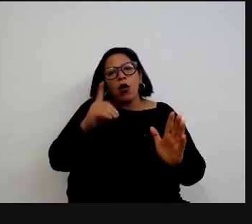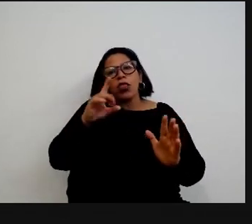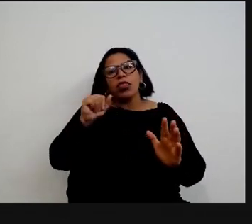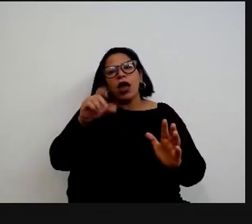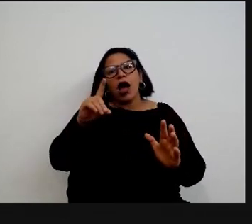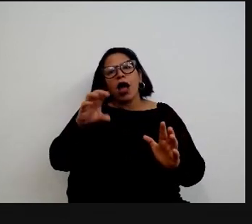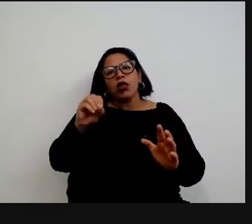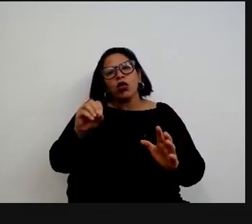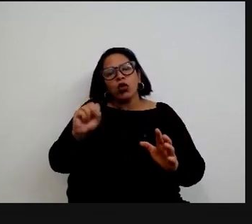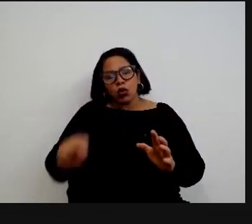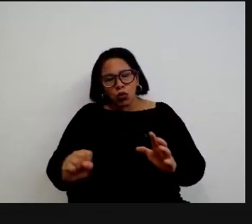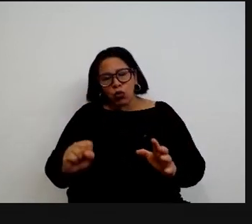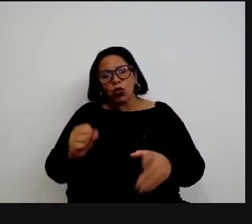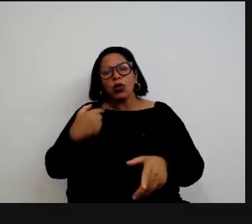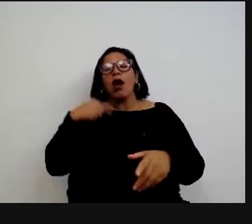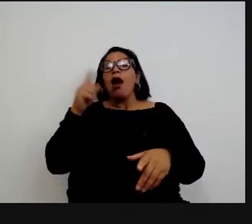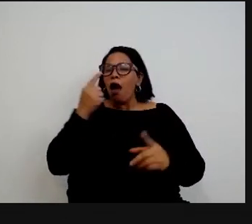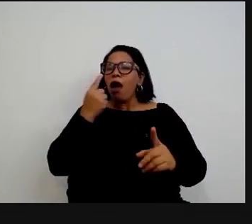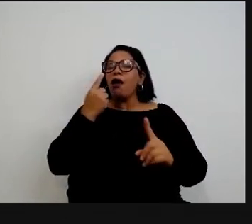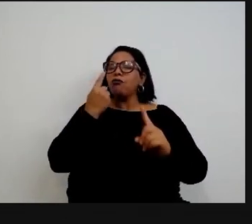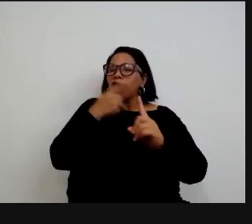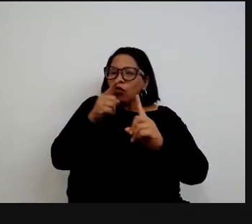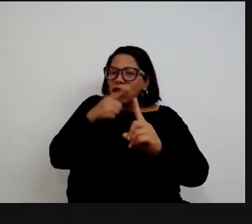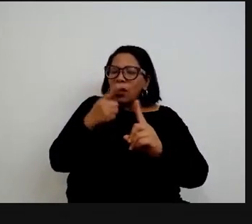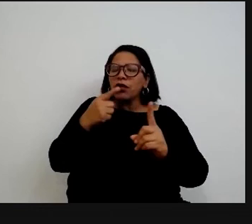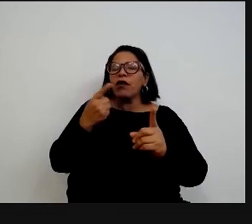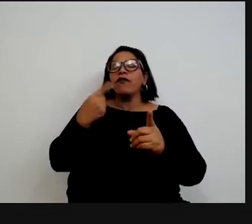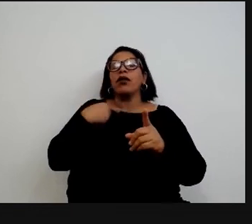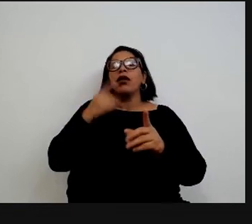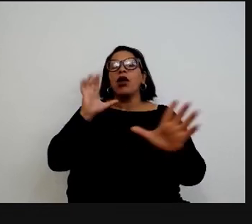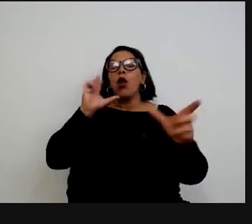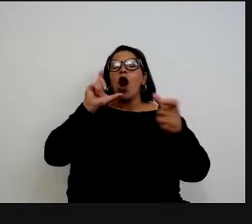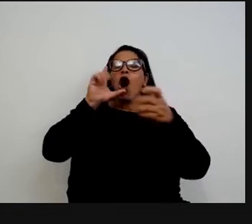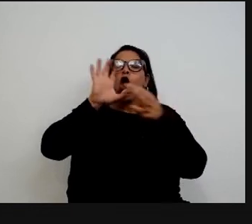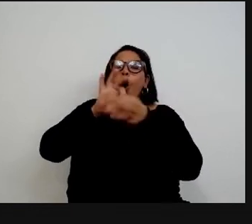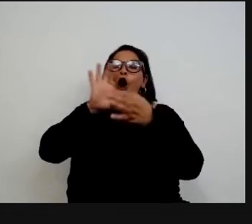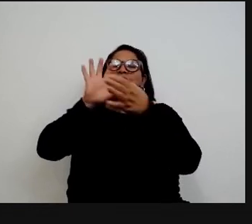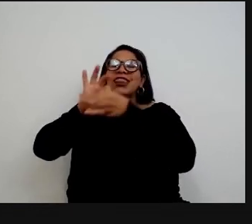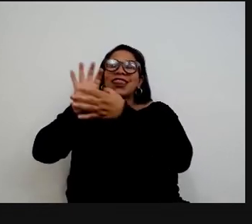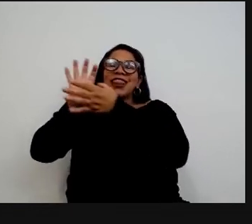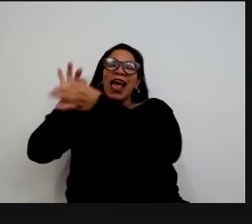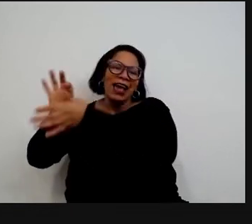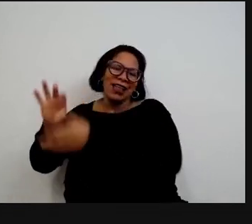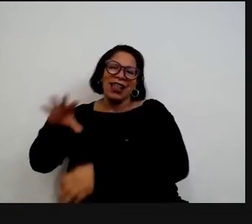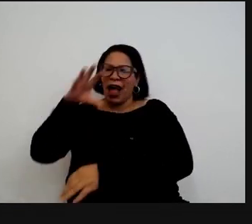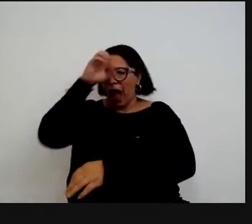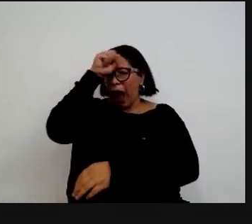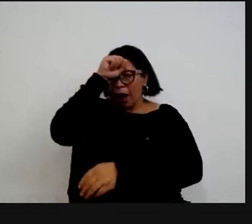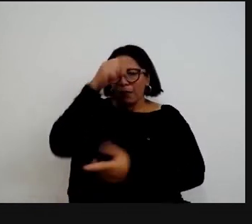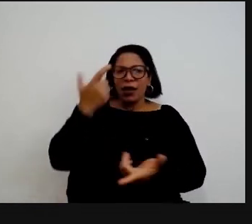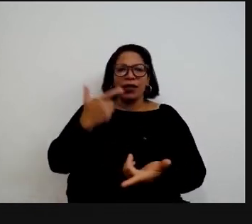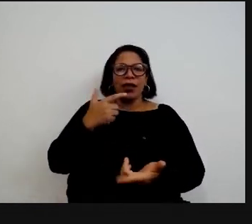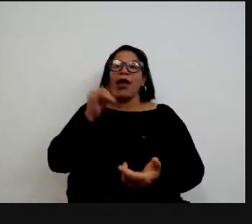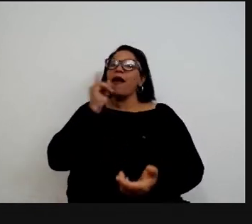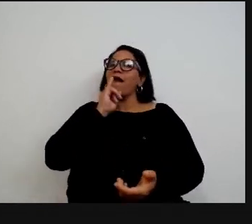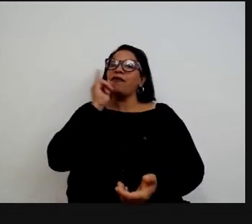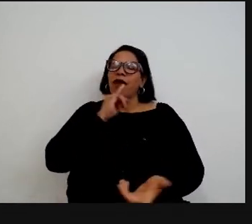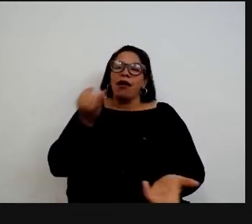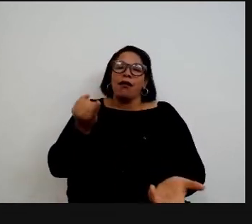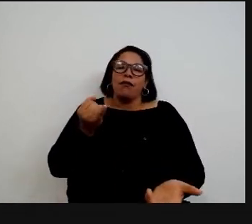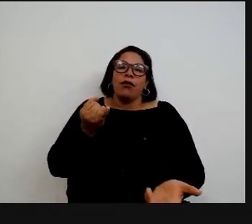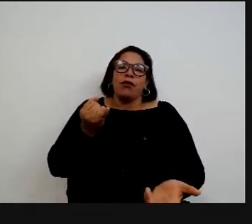Então, eu acho que esse é o nosso desafio como educação, pegando a questão dele de que o hibridismo tem que